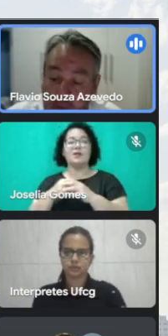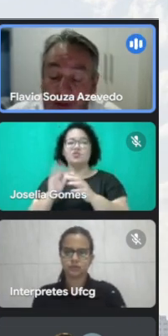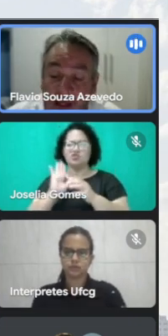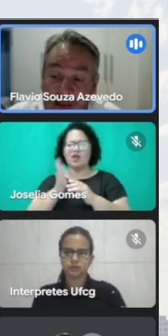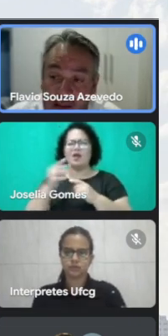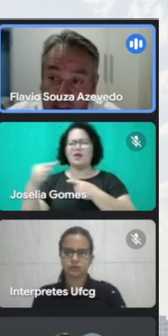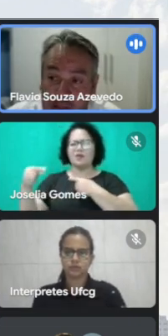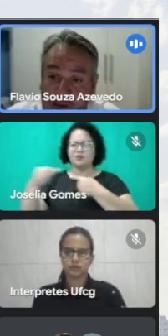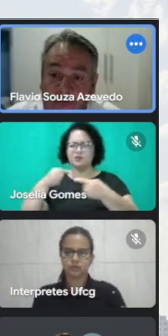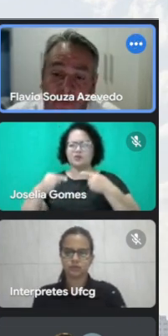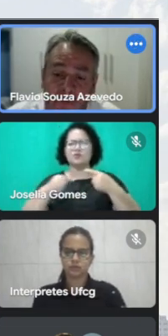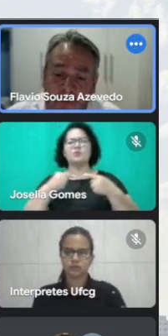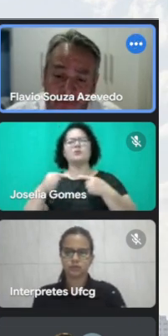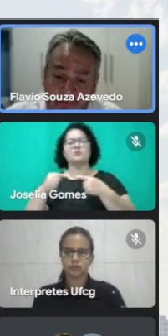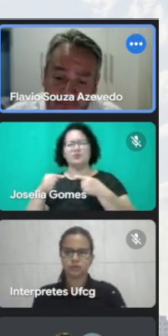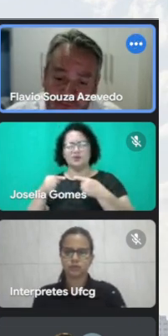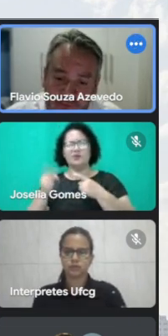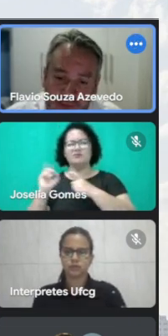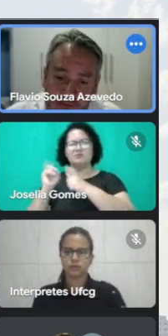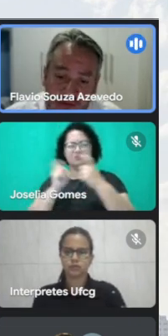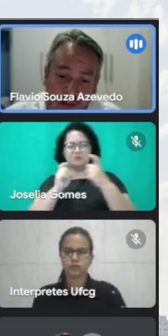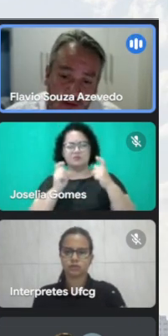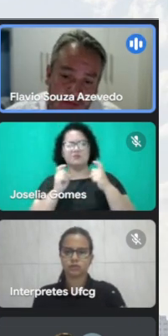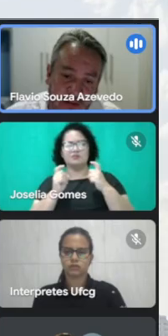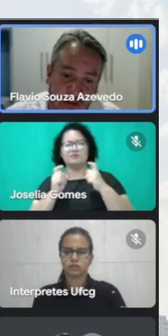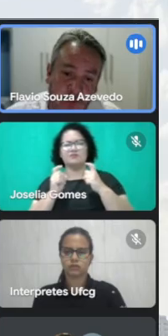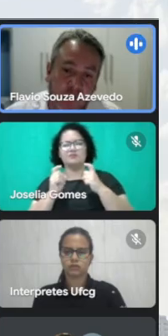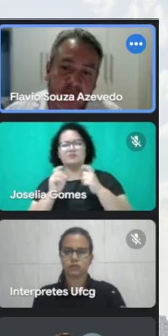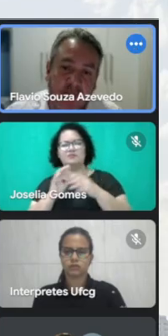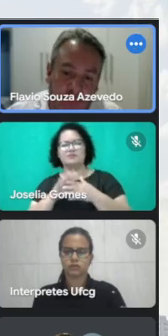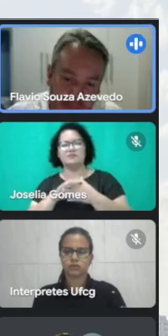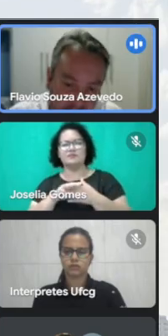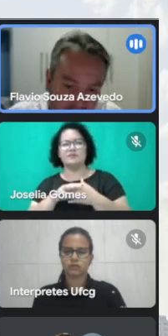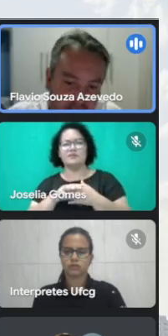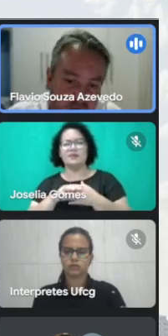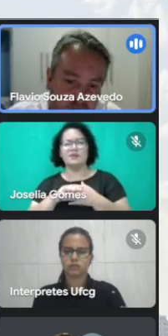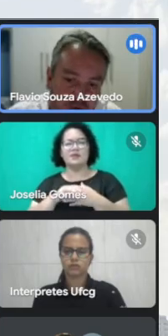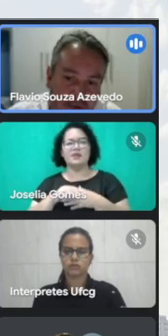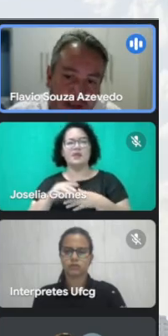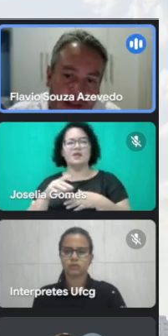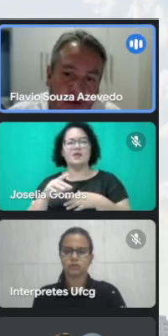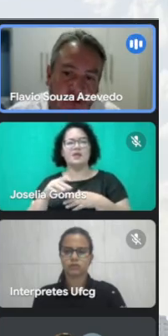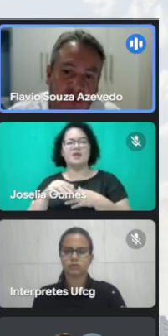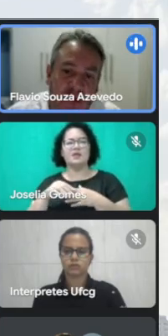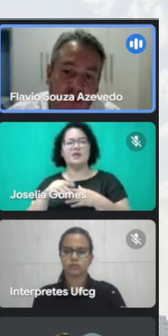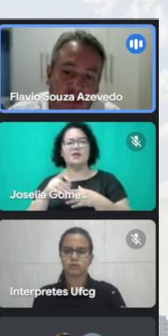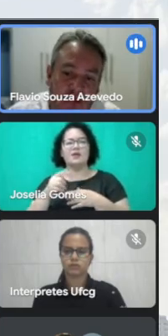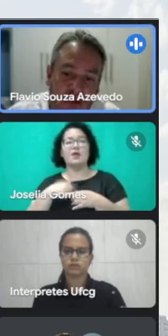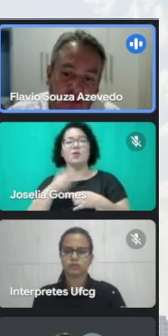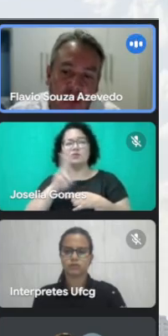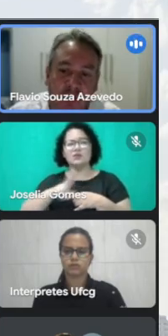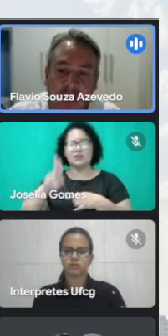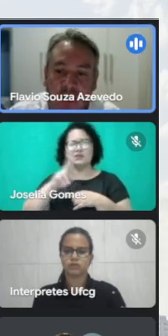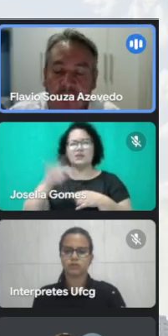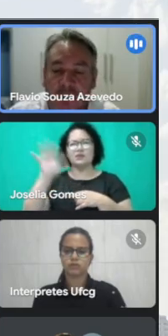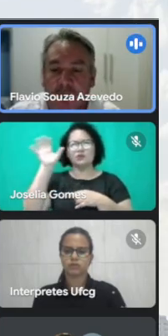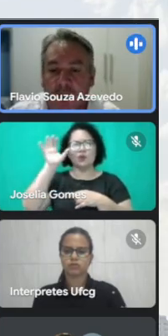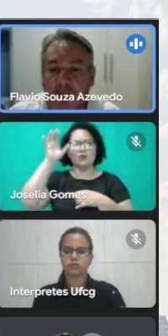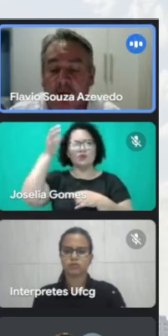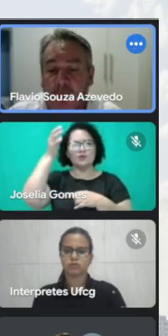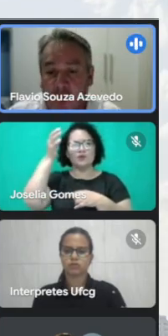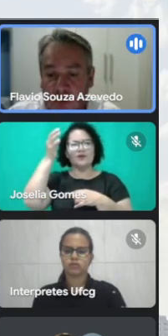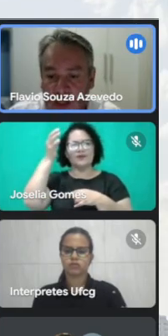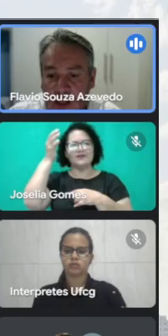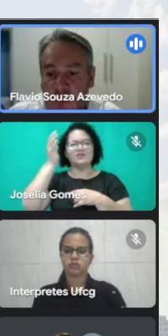nessas abordagens sistêmicas. Você, quando diz, eu empreguei soluções baseadas na natureza, na verdade você está empregando,